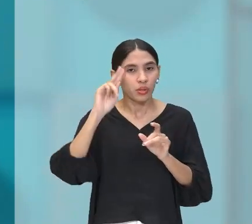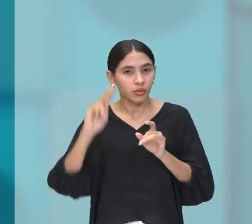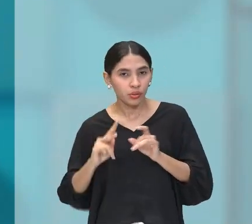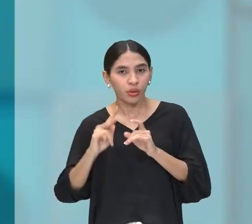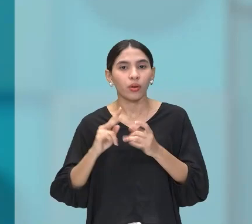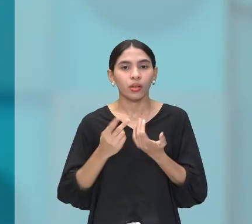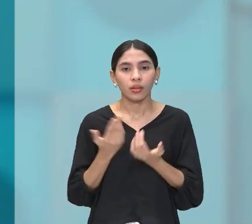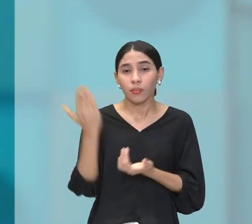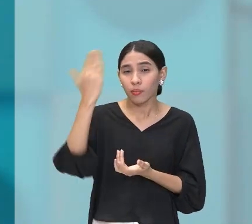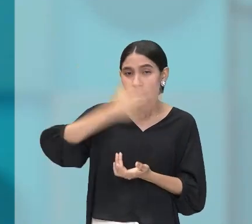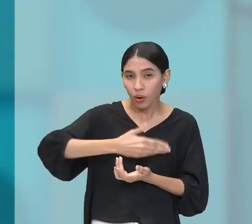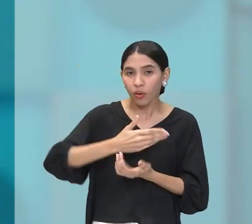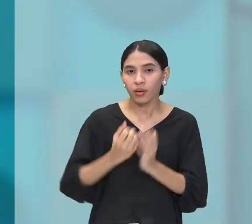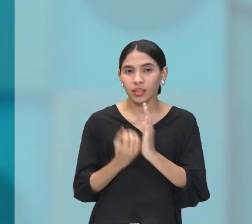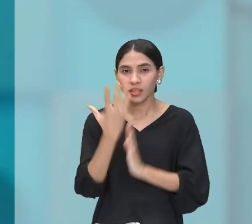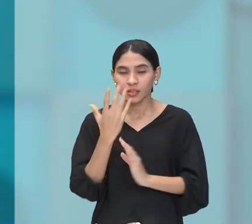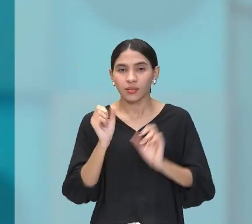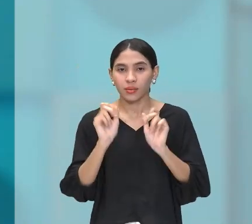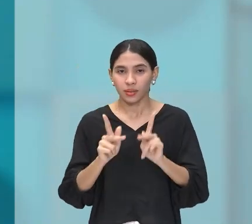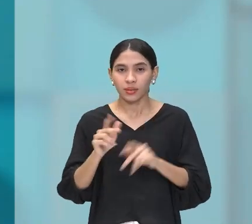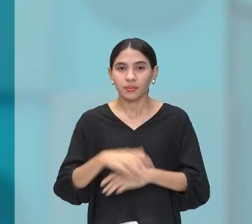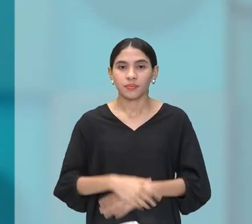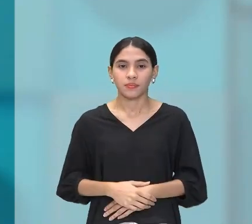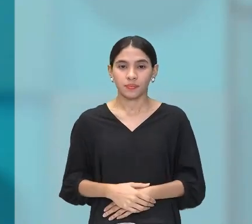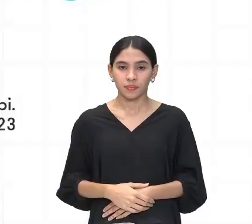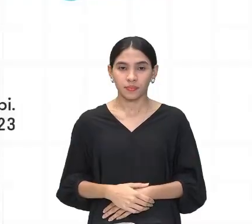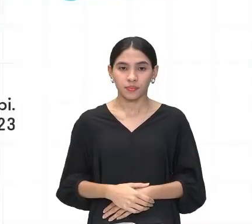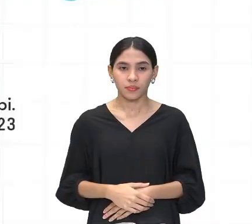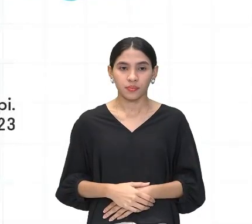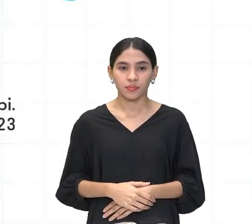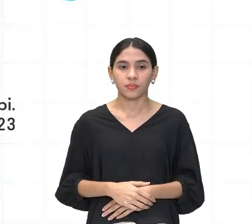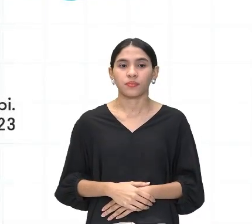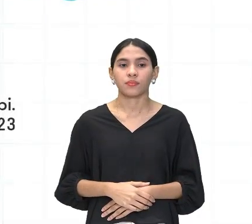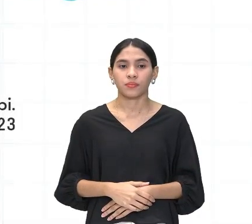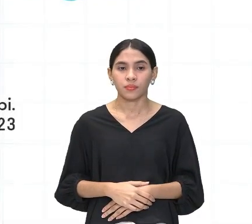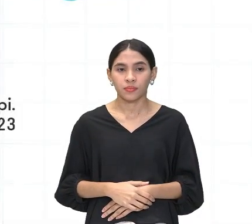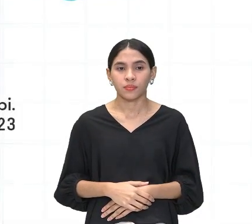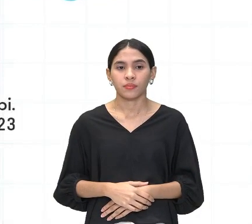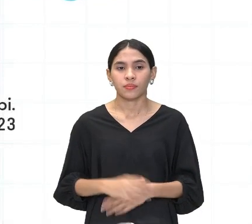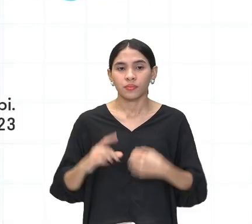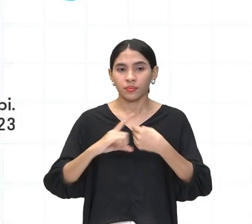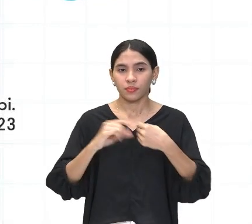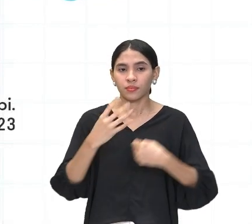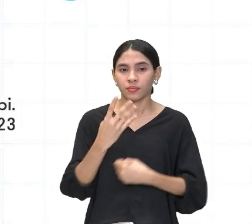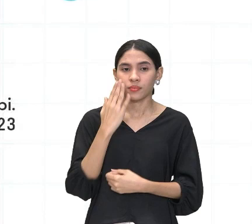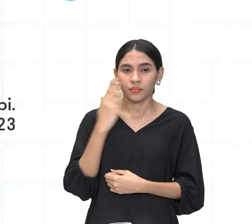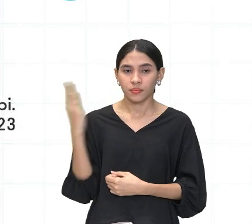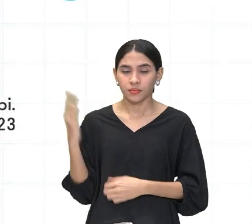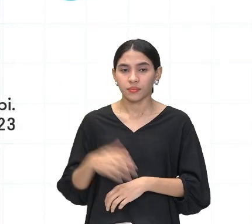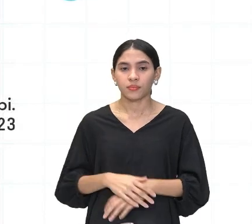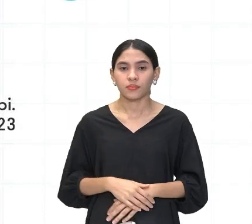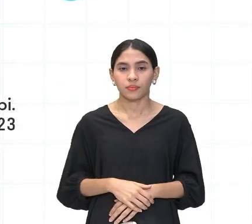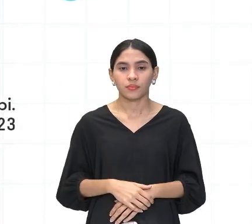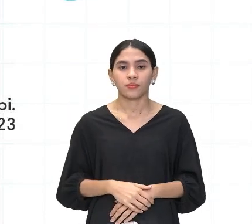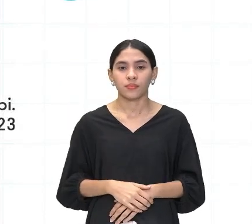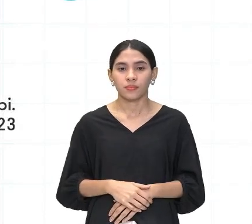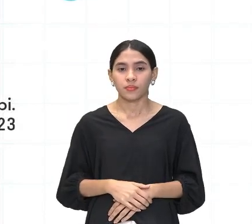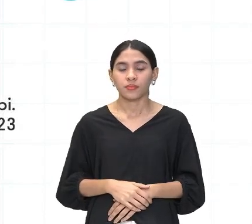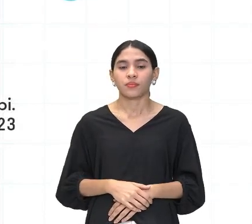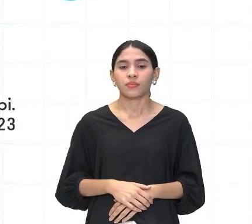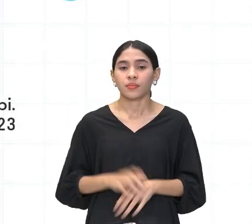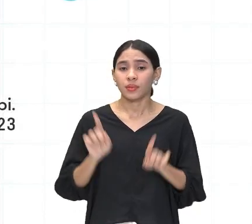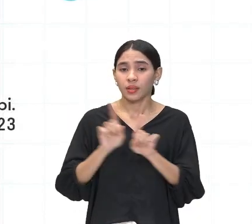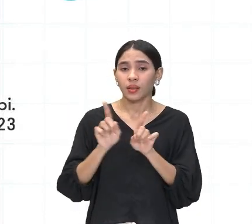evidencia o seu surgimento, certo? E aí, seguindo, um quarto ponto importante a ressaltar sobre o ECA é que ele garante